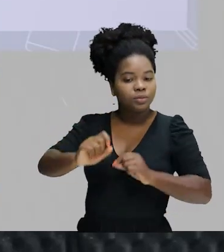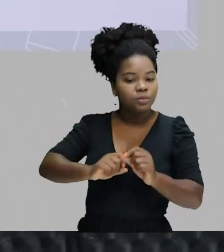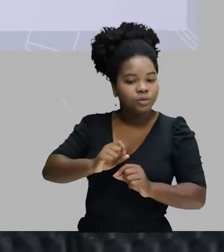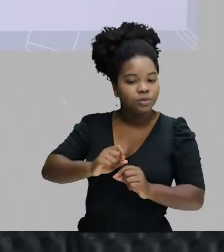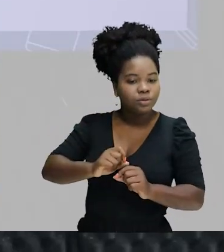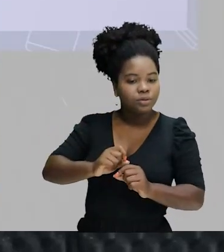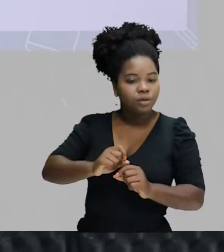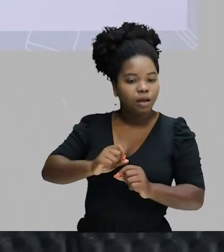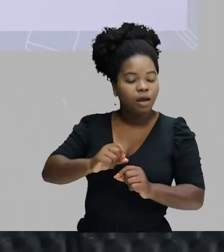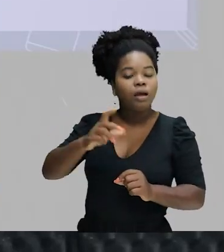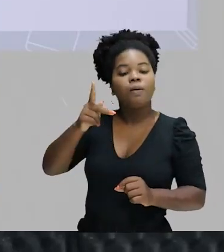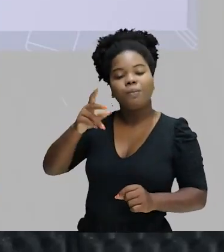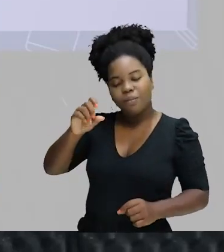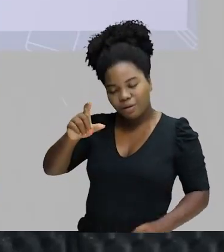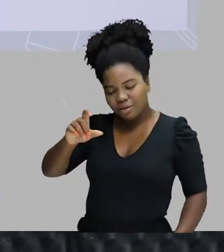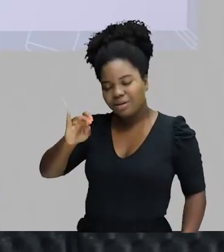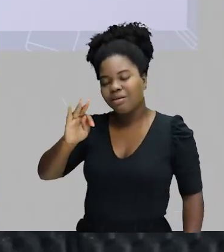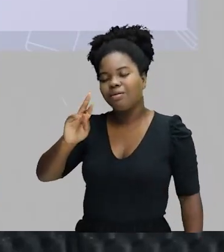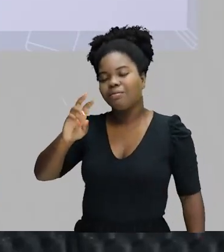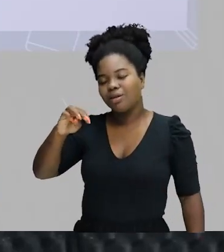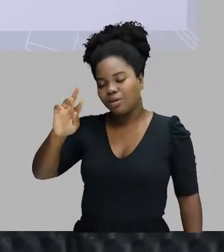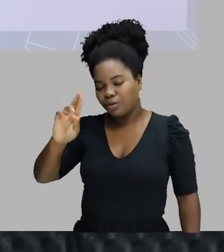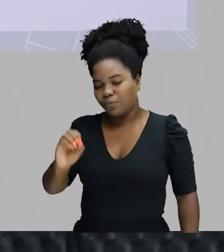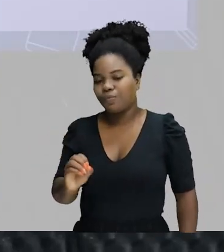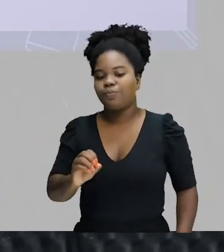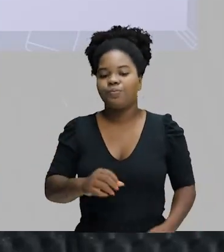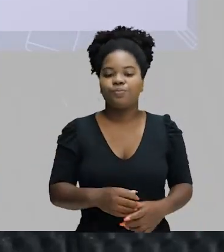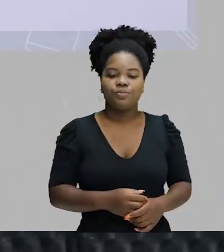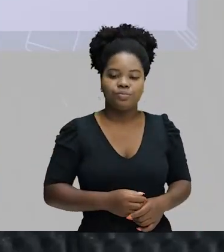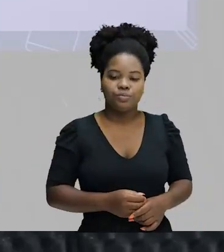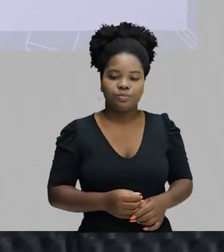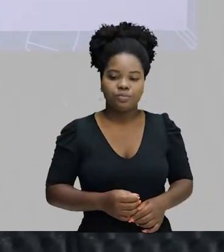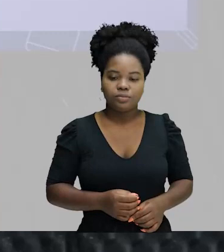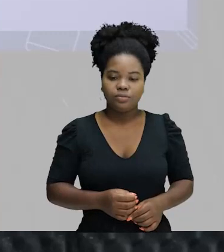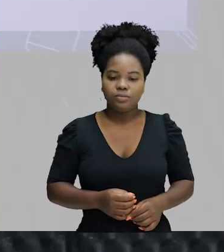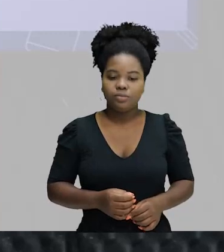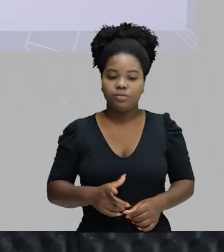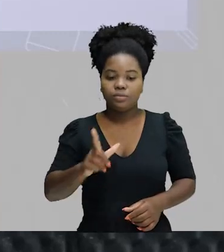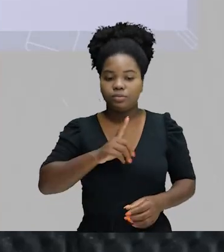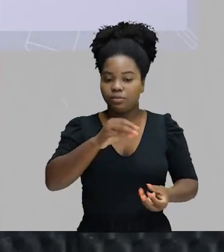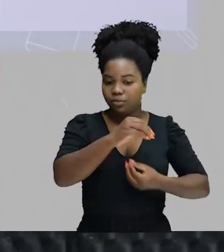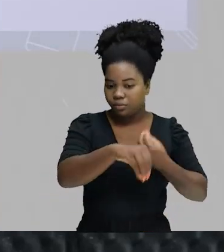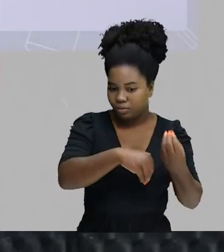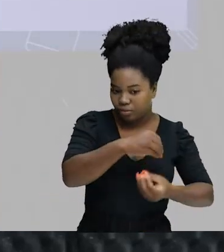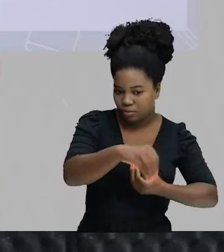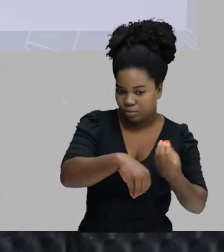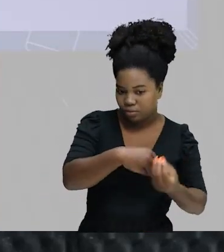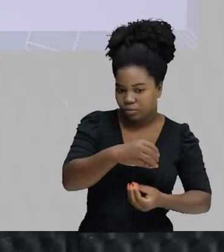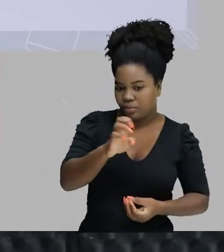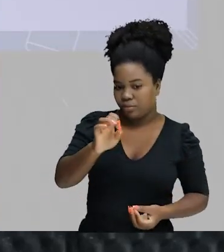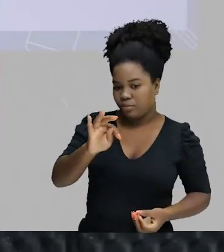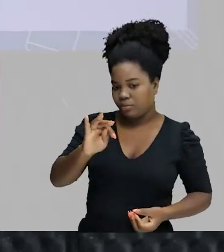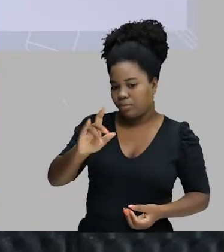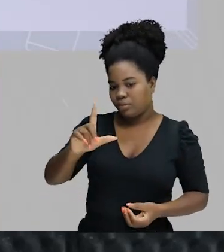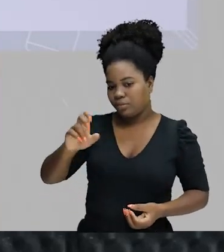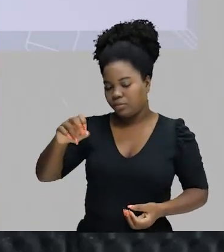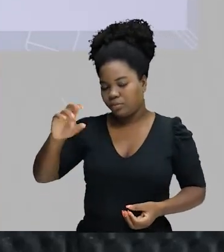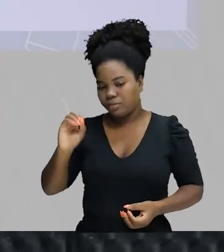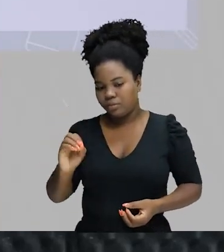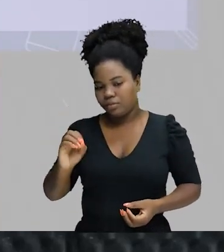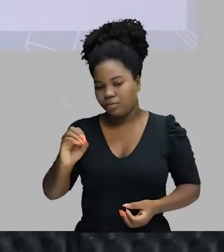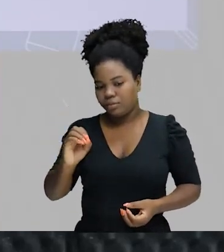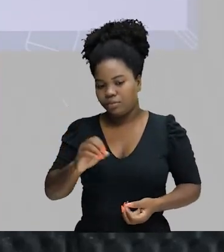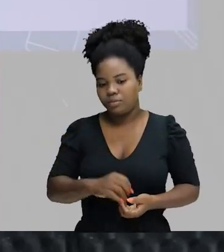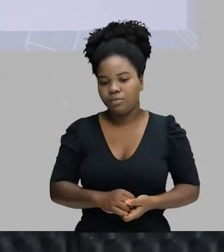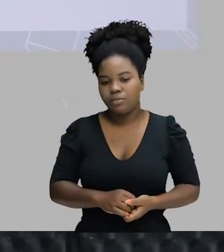um polímero. Então, por exemplo, nós temos a substância, o etileno, que na verdade o